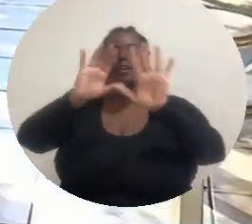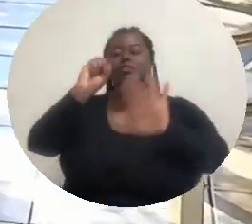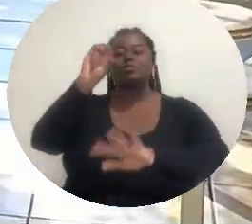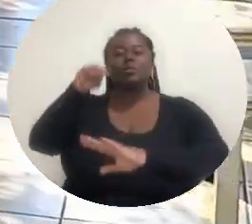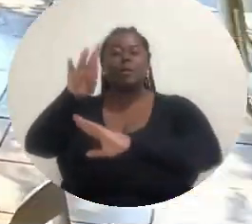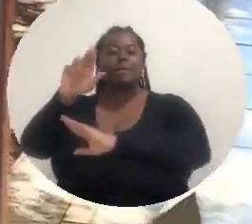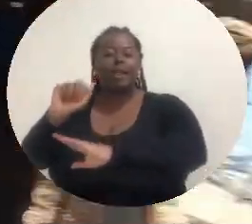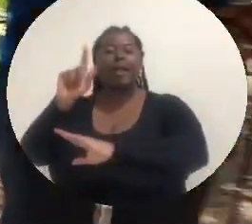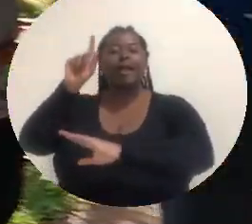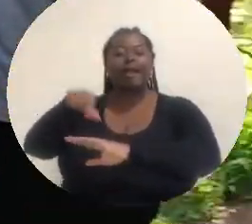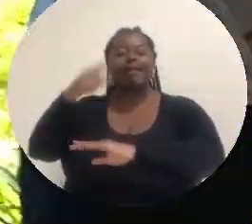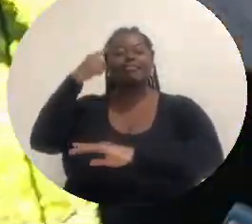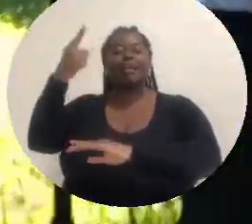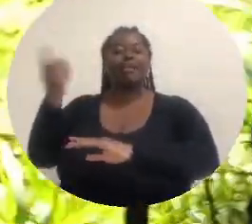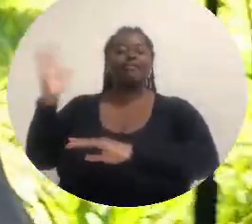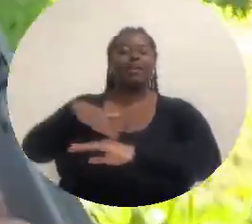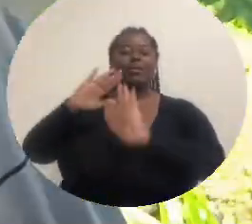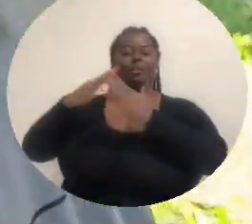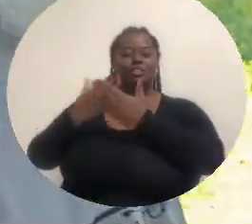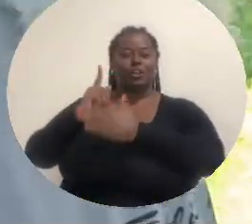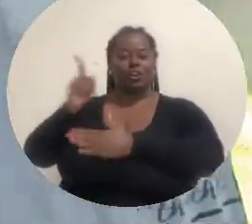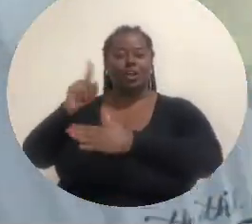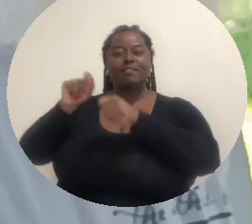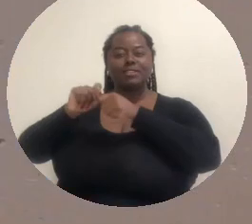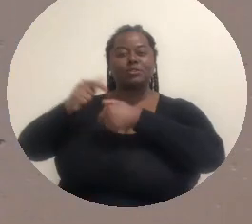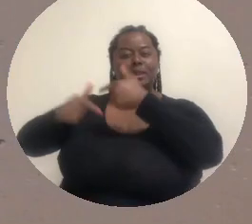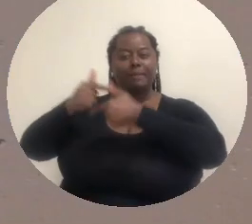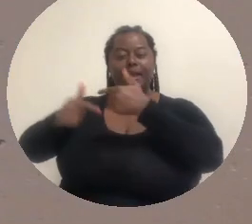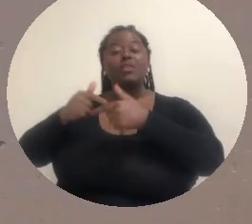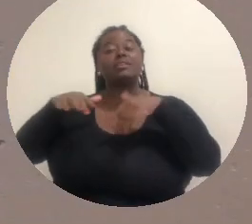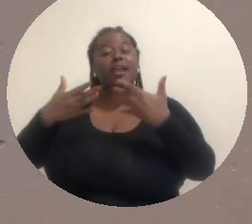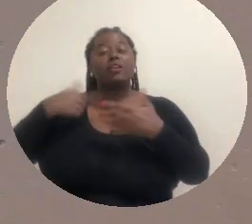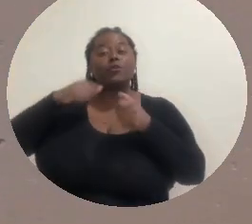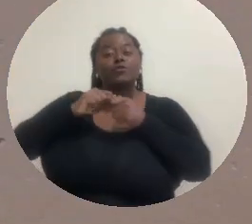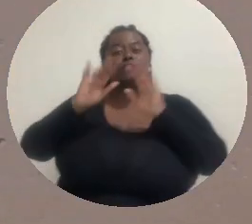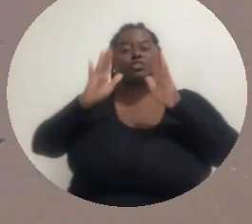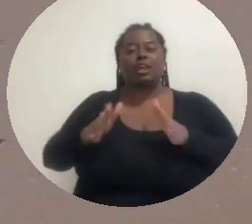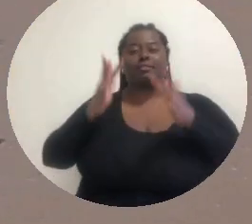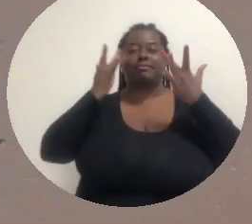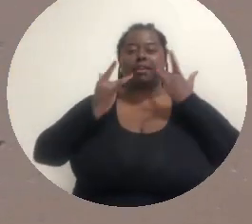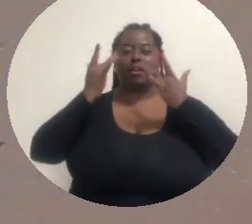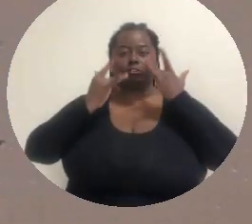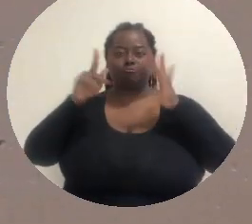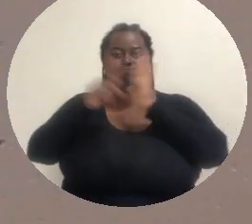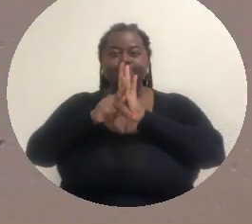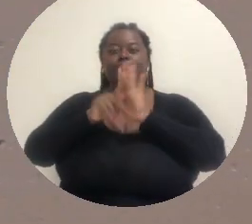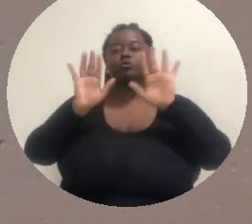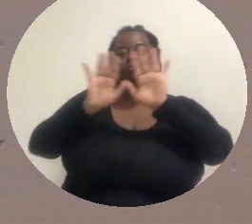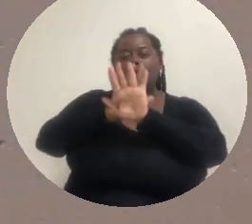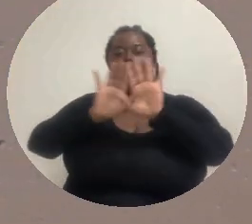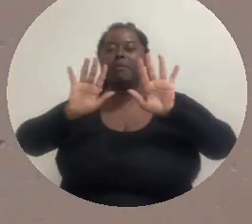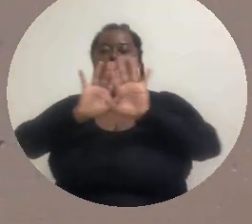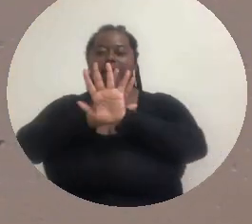mais amadora e tudo mais. Só que nela eu fiz um curta totalmente de sombras, um teatro de sombras. E eu queria